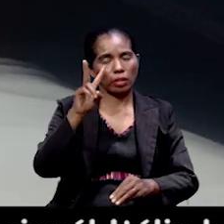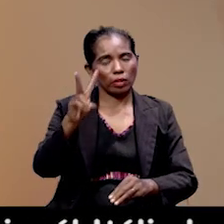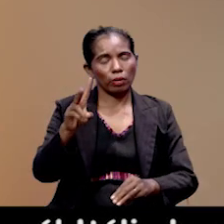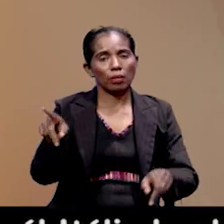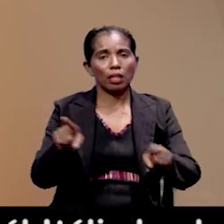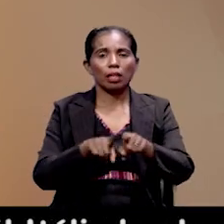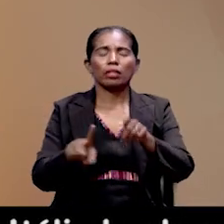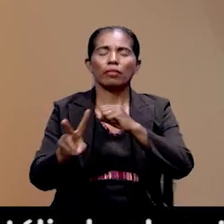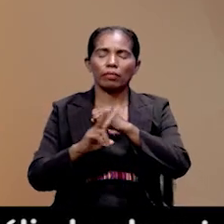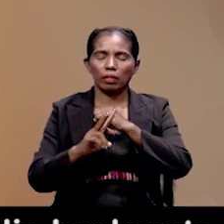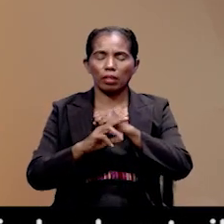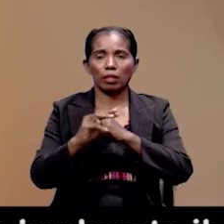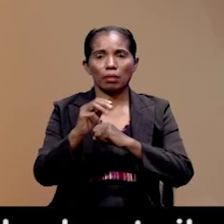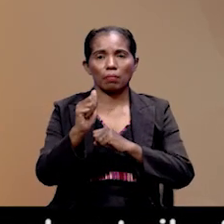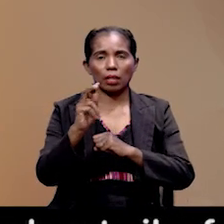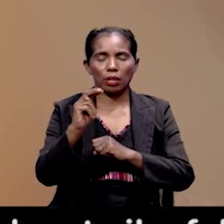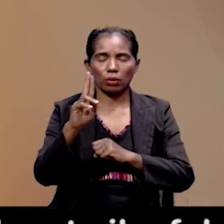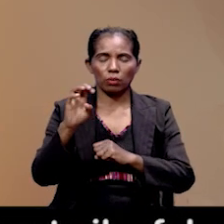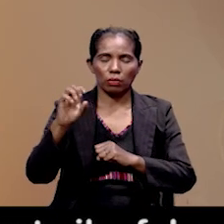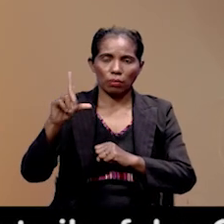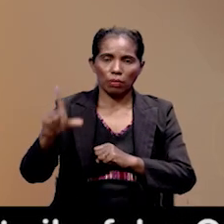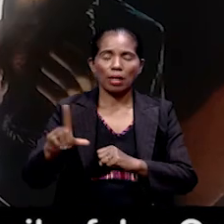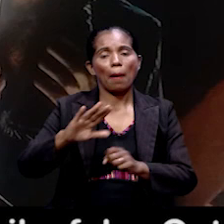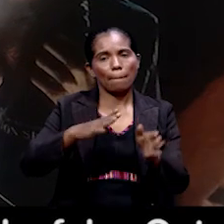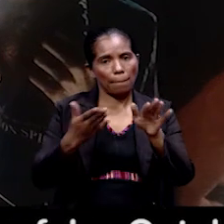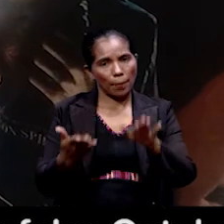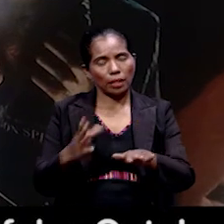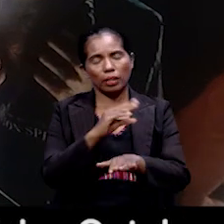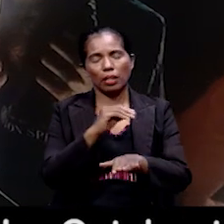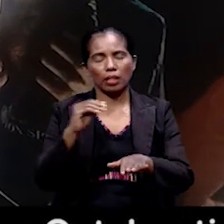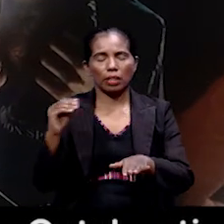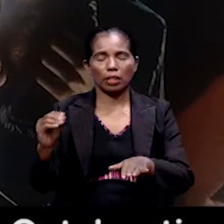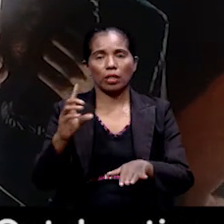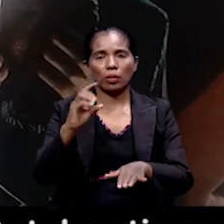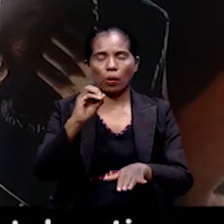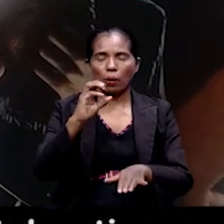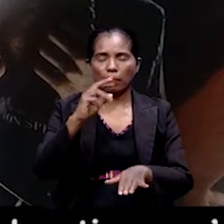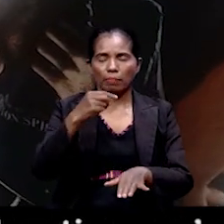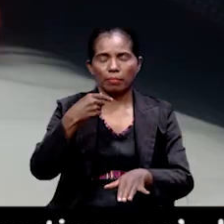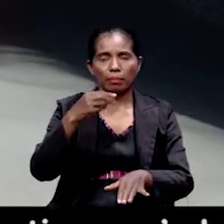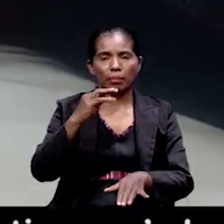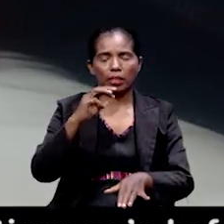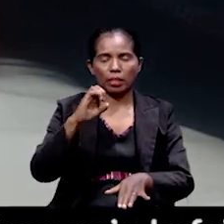vítima, Manuel José Correia mate iha fating, no domingo Sávio Moreira Fraga